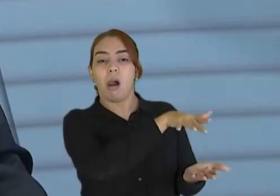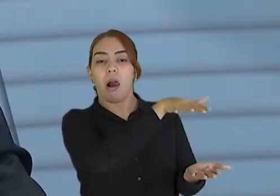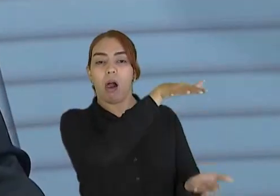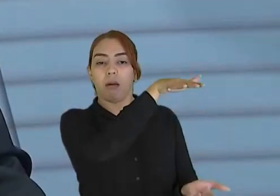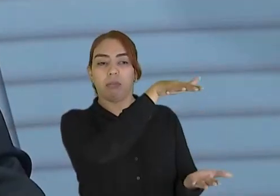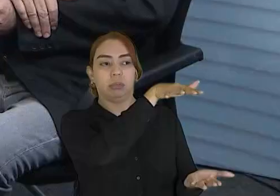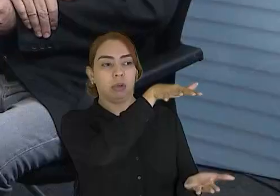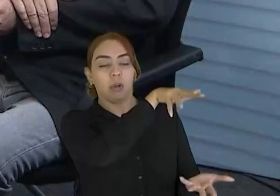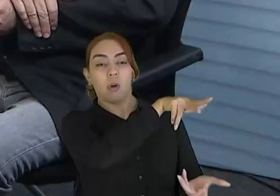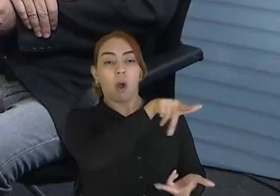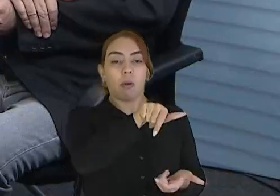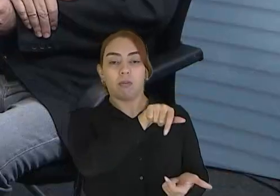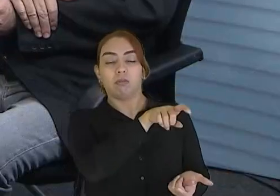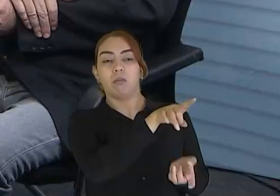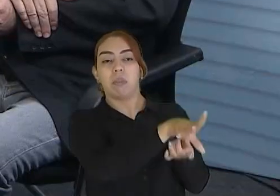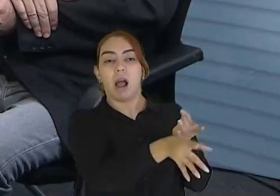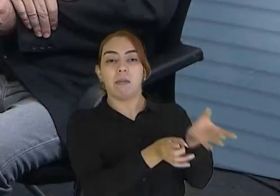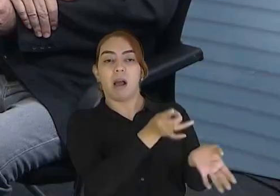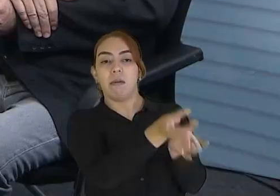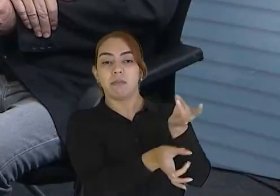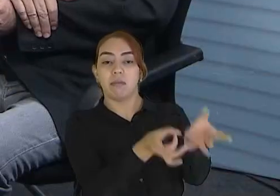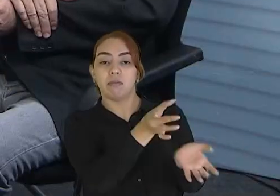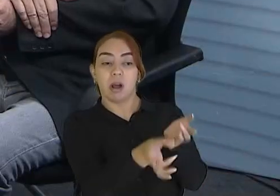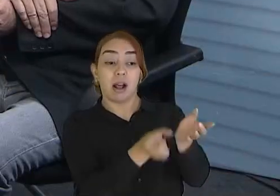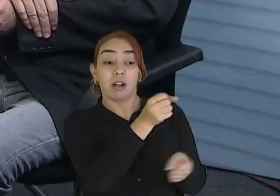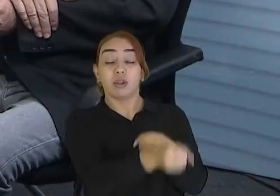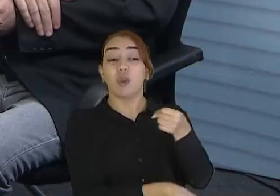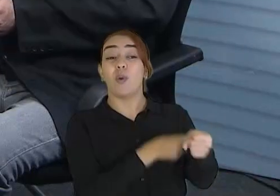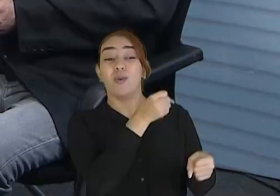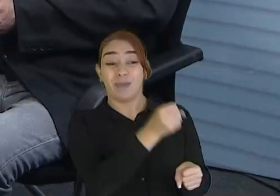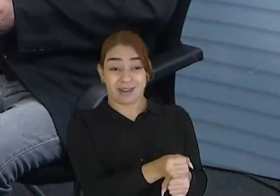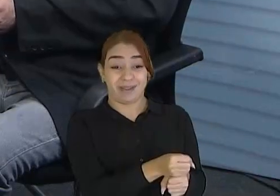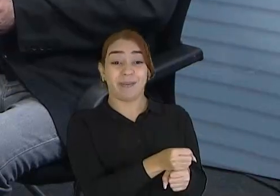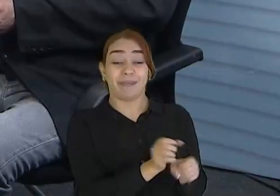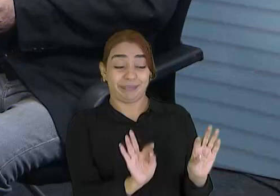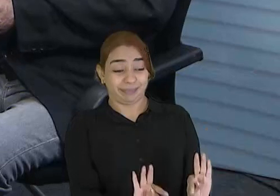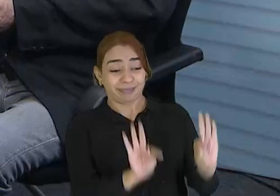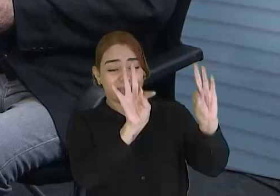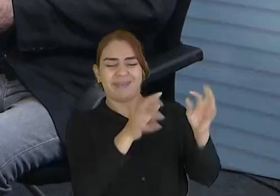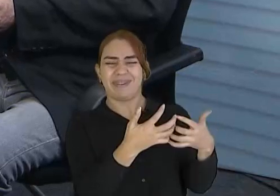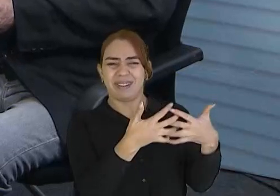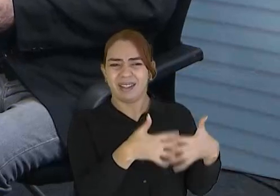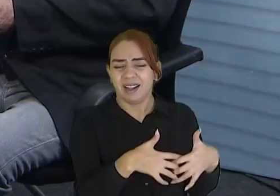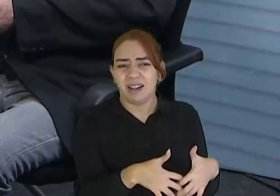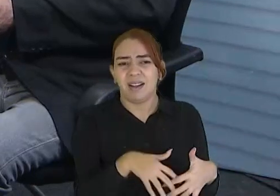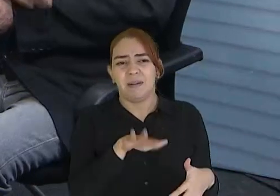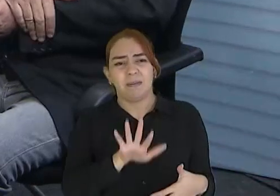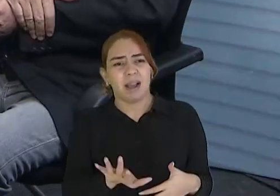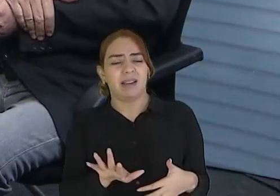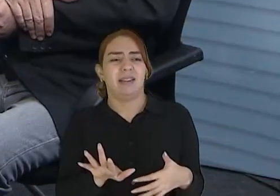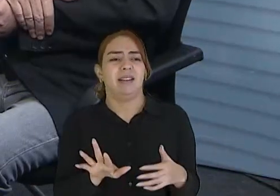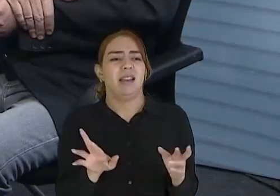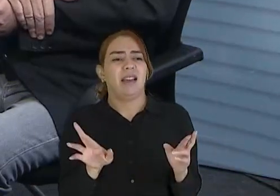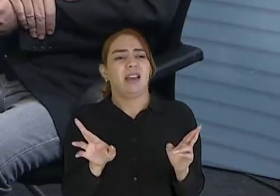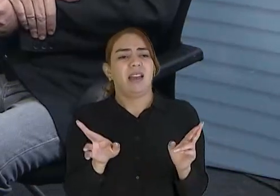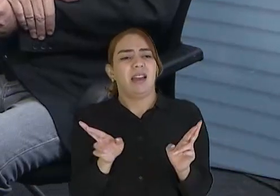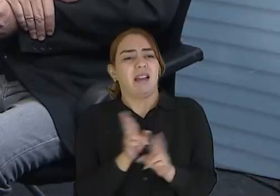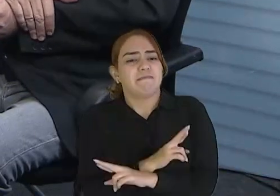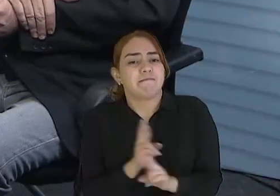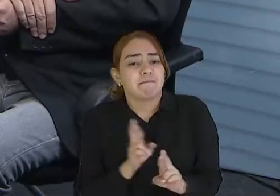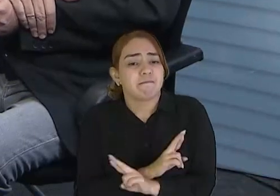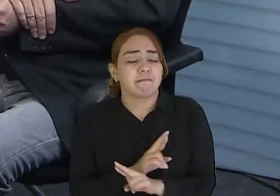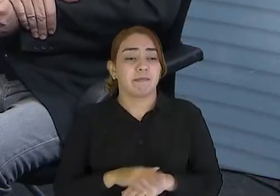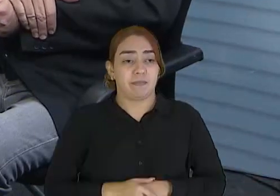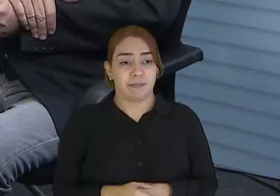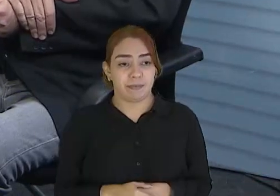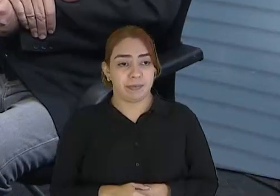ano são produzidos milhões e milhões, né? E aquela coisa da troca, aquela coisa do... A obsolescência programada. Pronto.